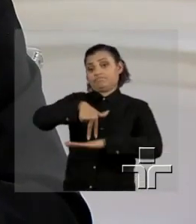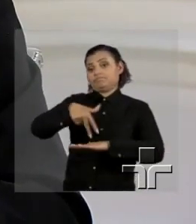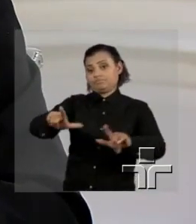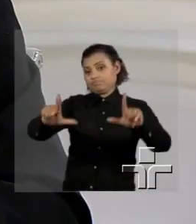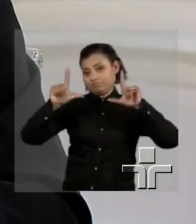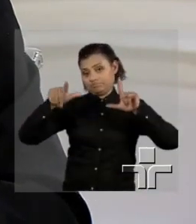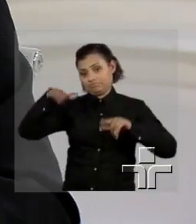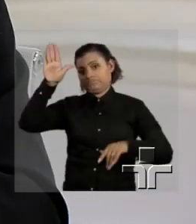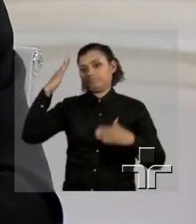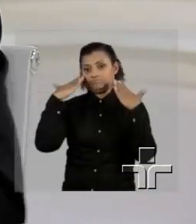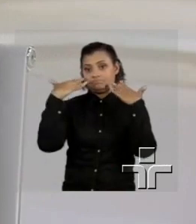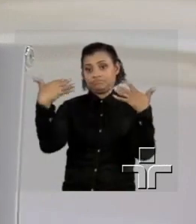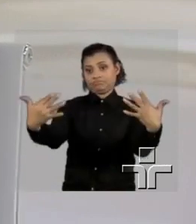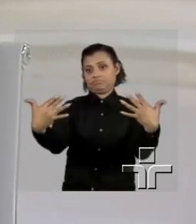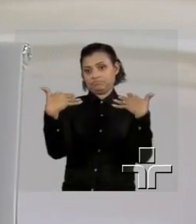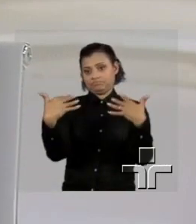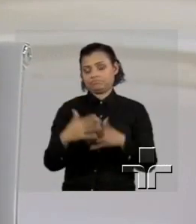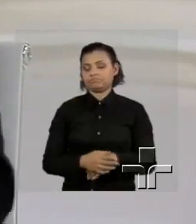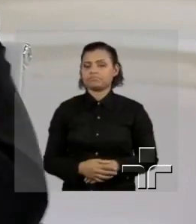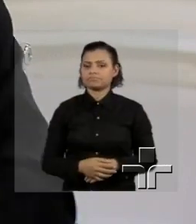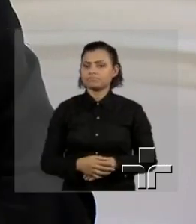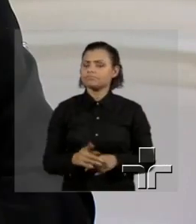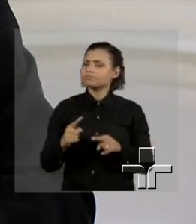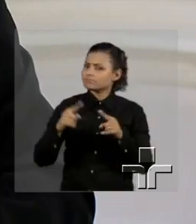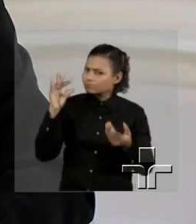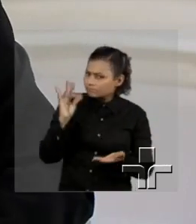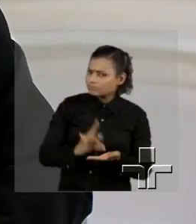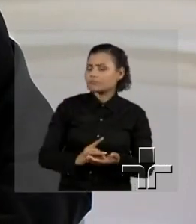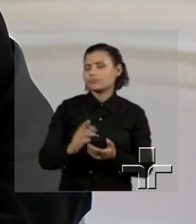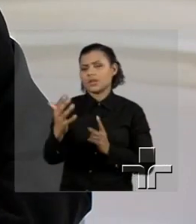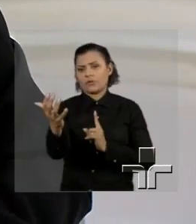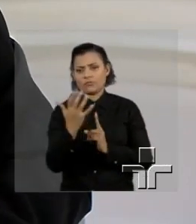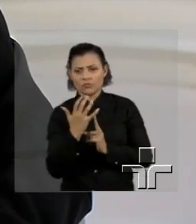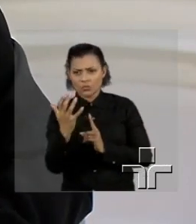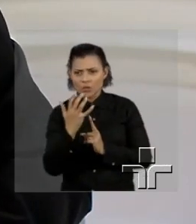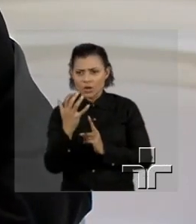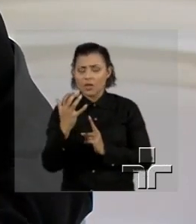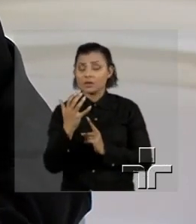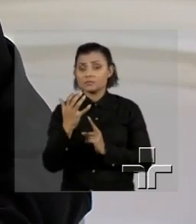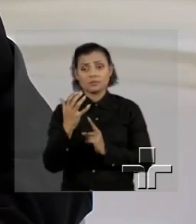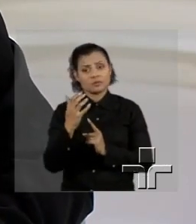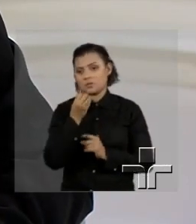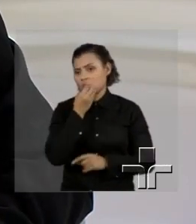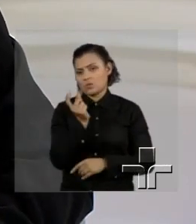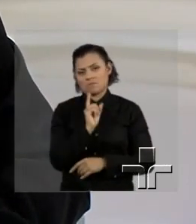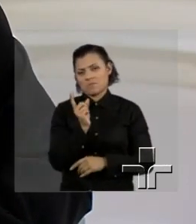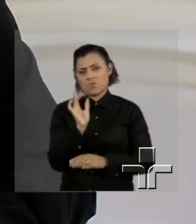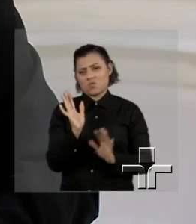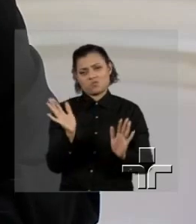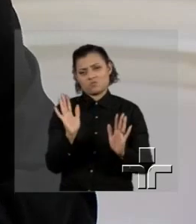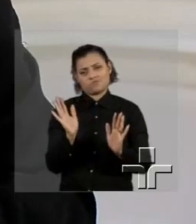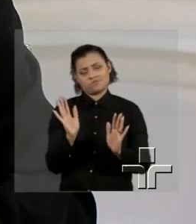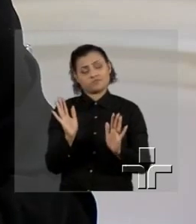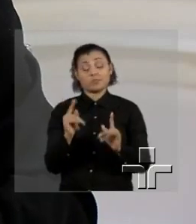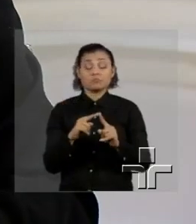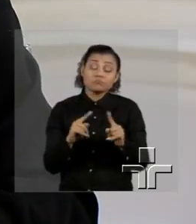coisas evoluíram e acabou ficando 21 anos. 21 anos. 21 anos. Né?